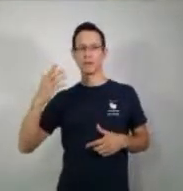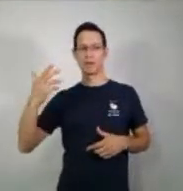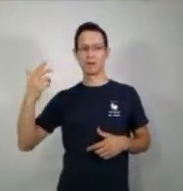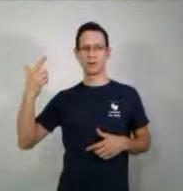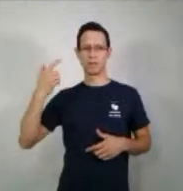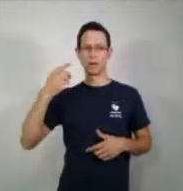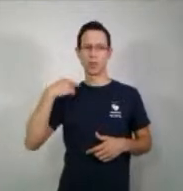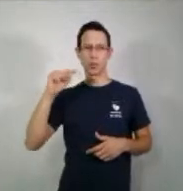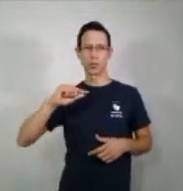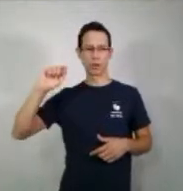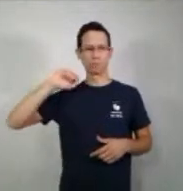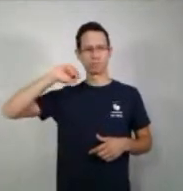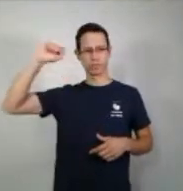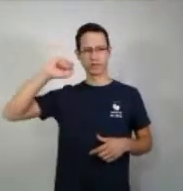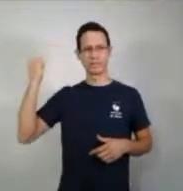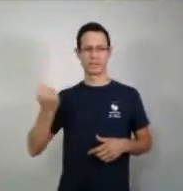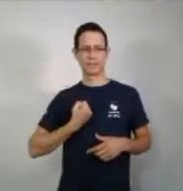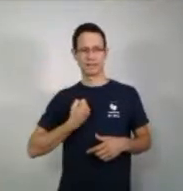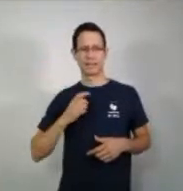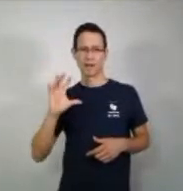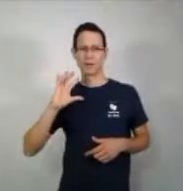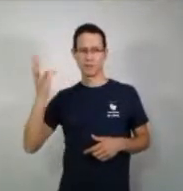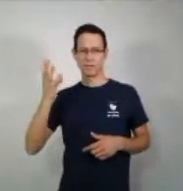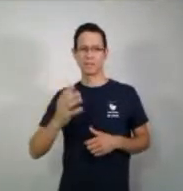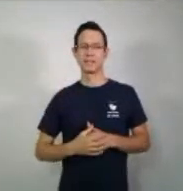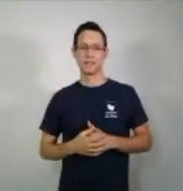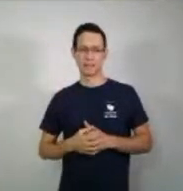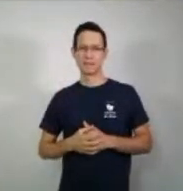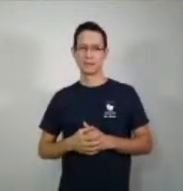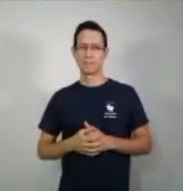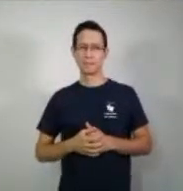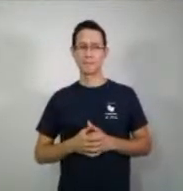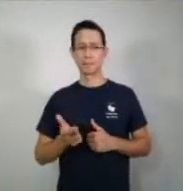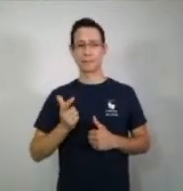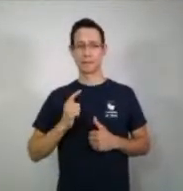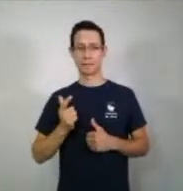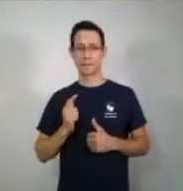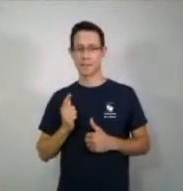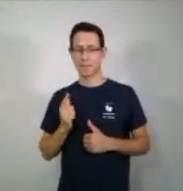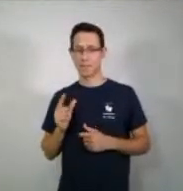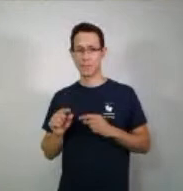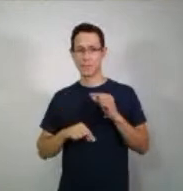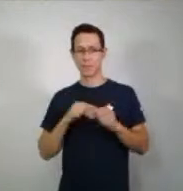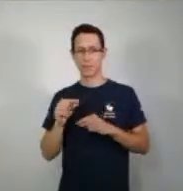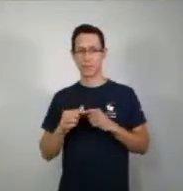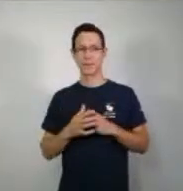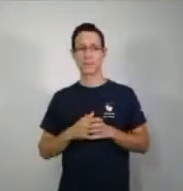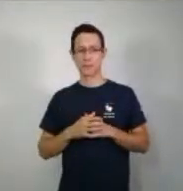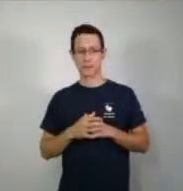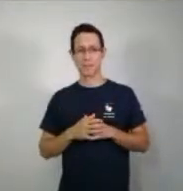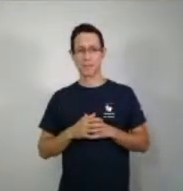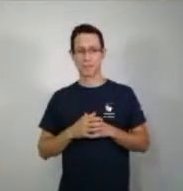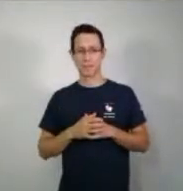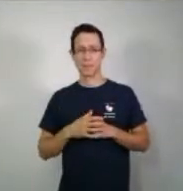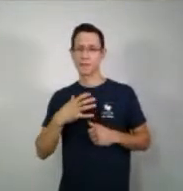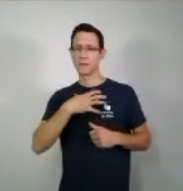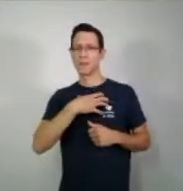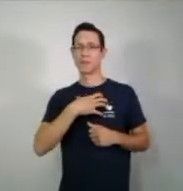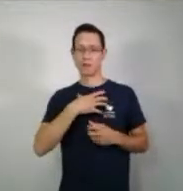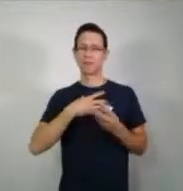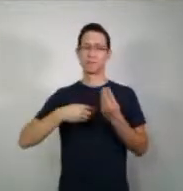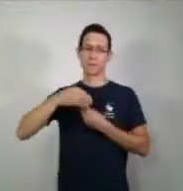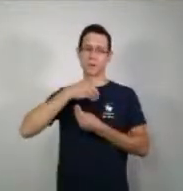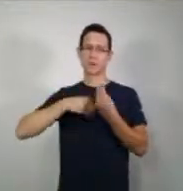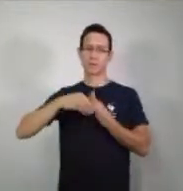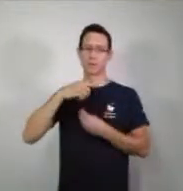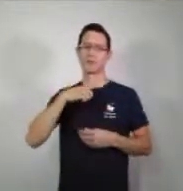também que marca muito o Paulo, né, porque ele não queria usar, mas ele sentiu aquilo. Eu acho que tinha um sentimento, é,